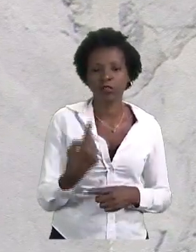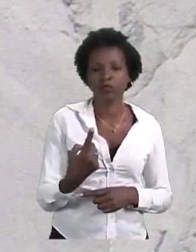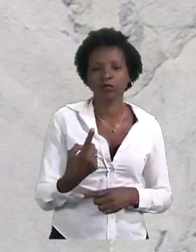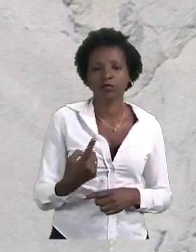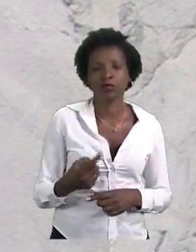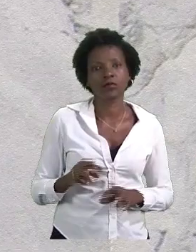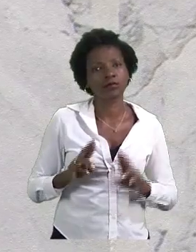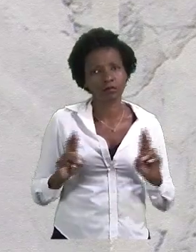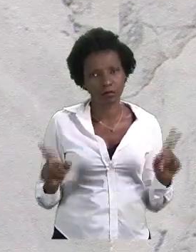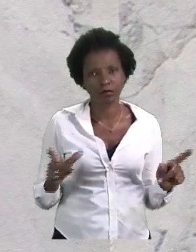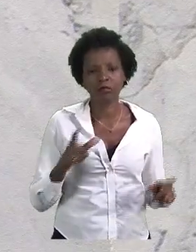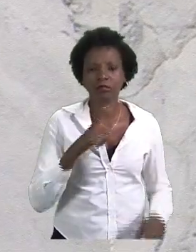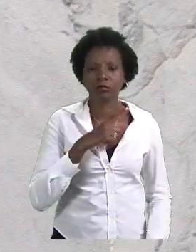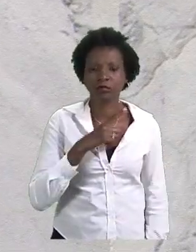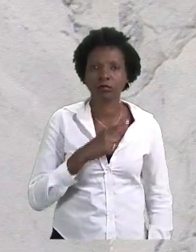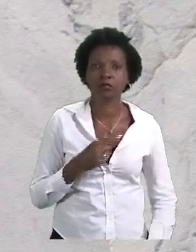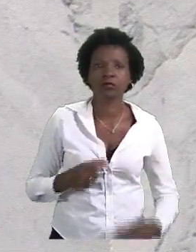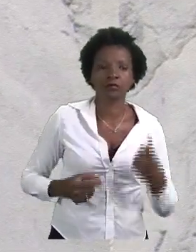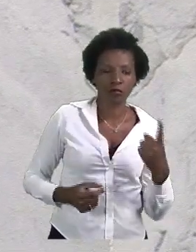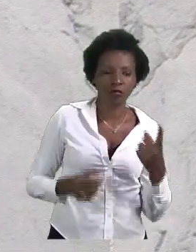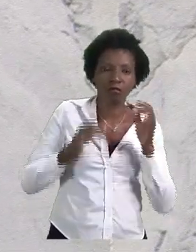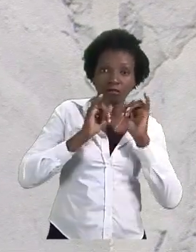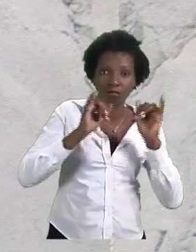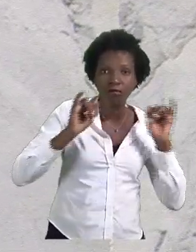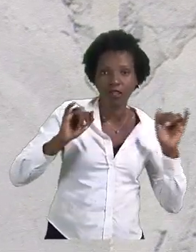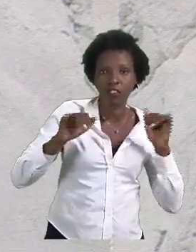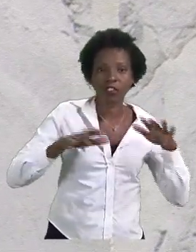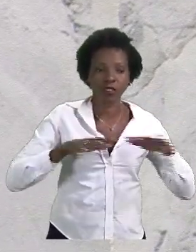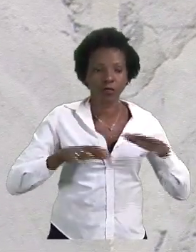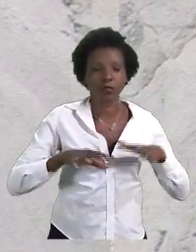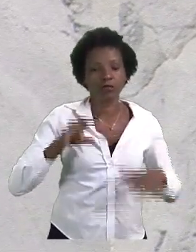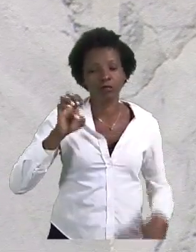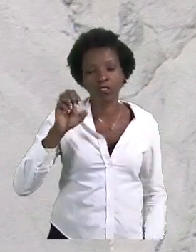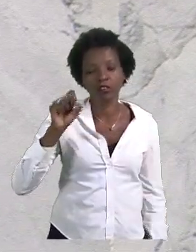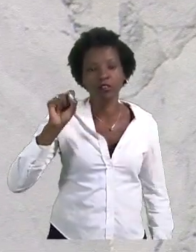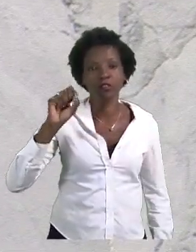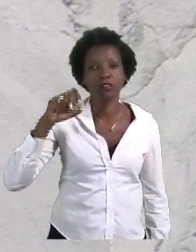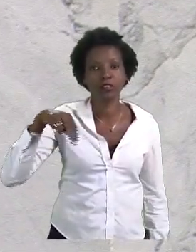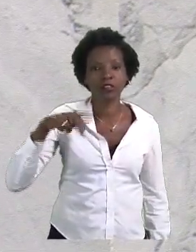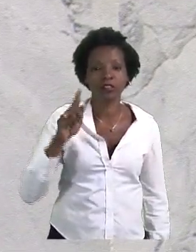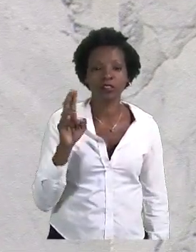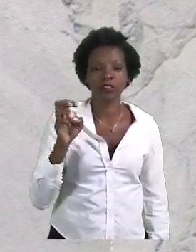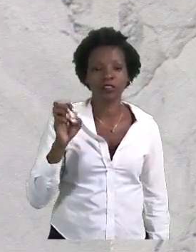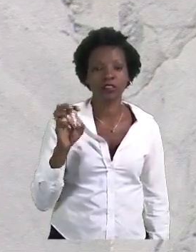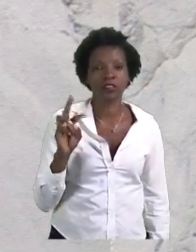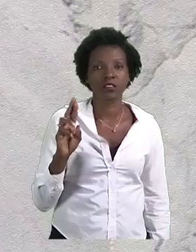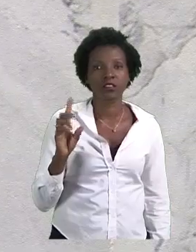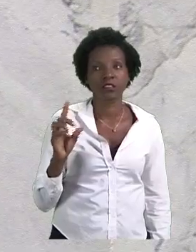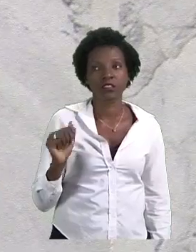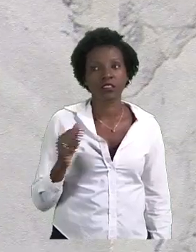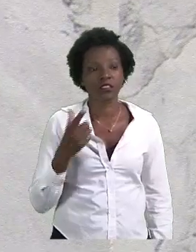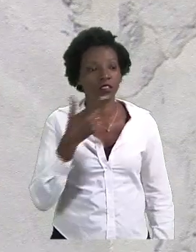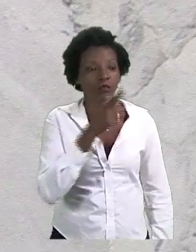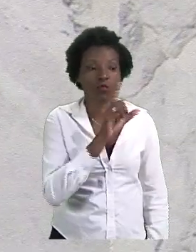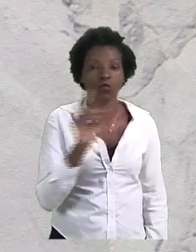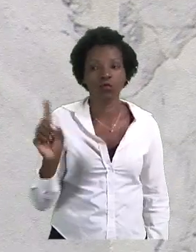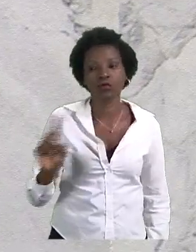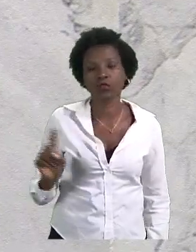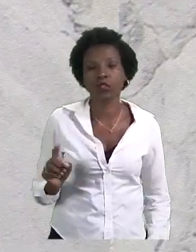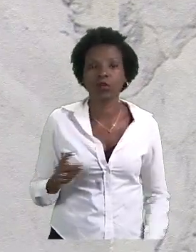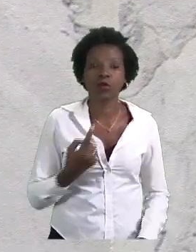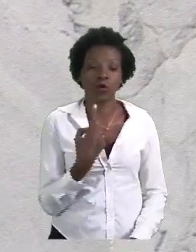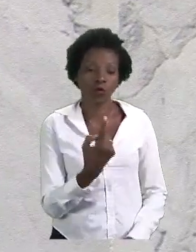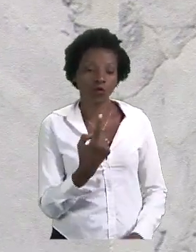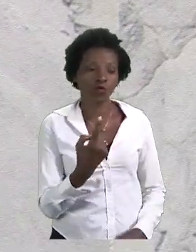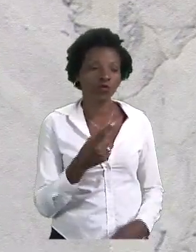diferença. Uma tem marketing de movimento de esquerda, o outro não. Um tem apoio da imprensa e de ONGs, o outro enfrenta